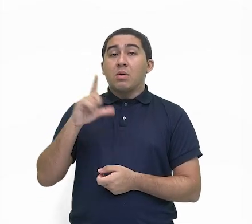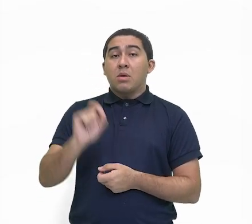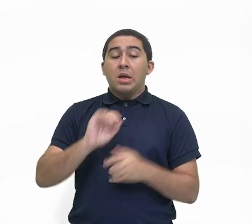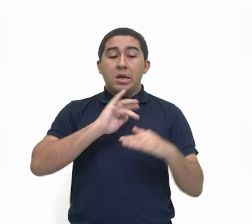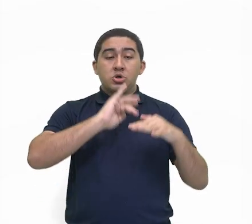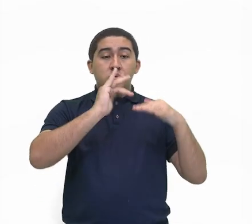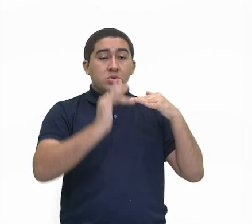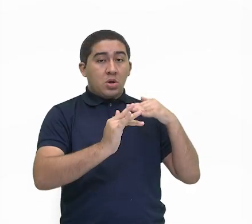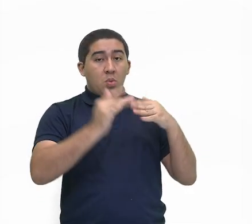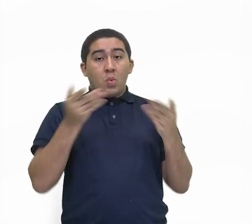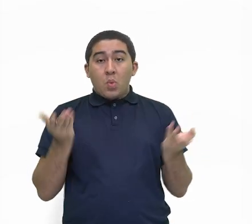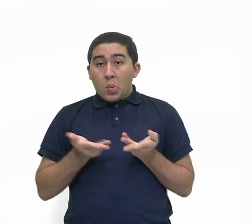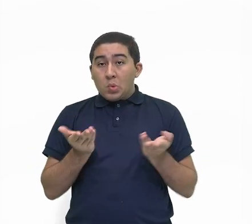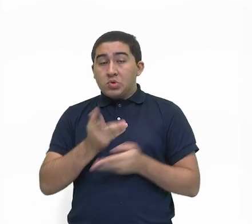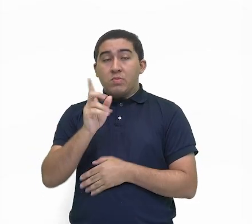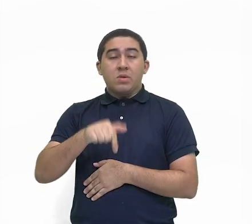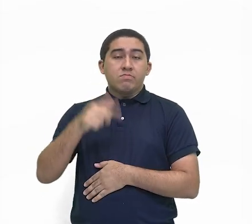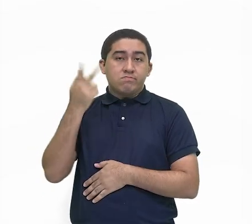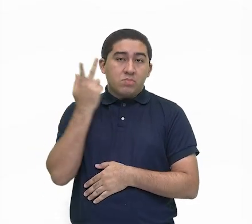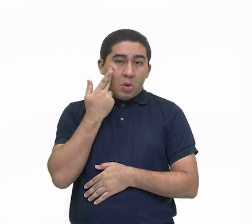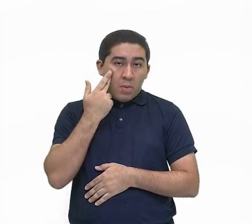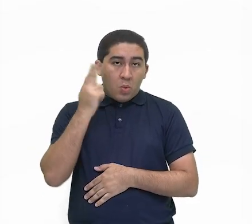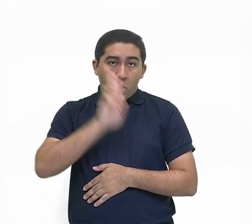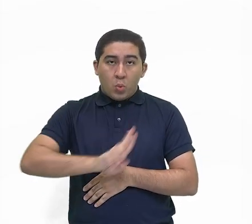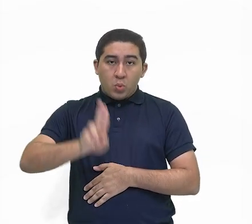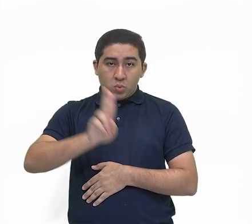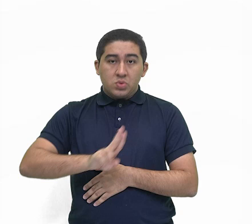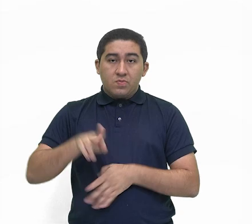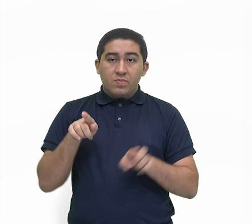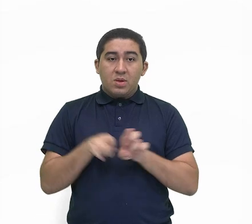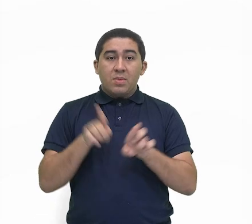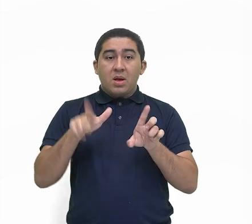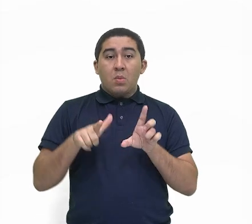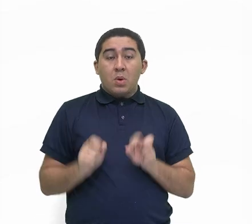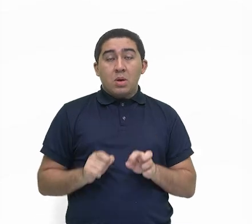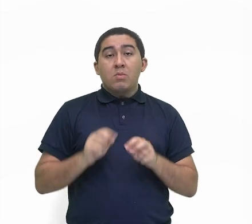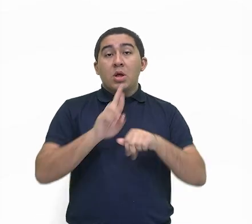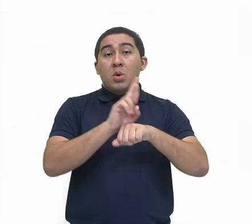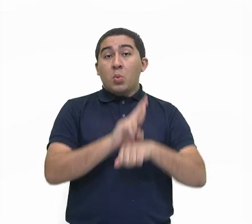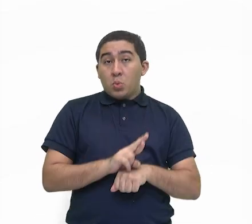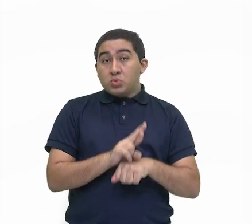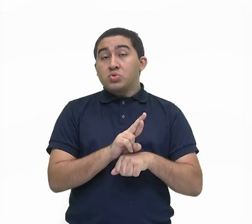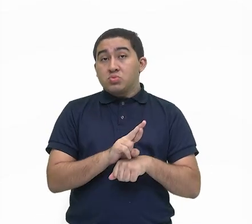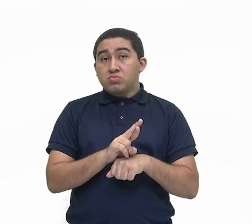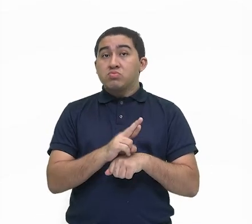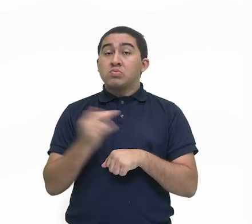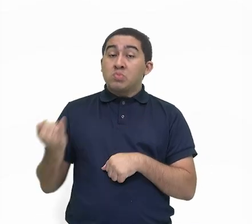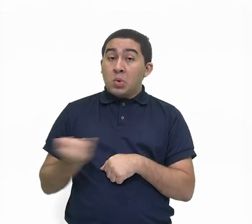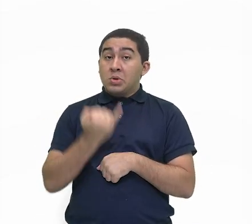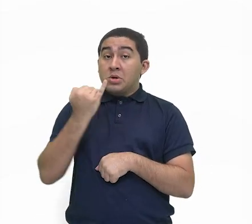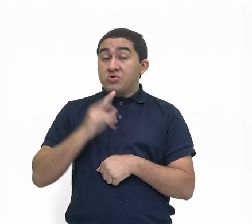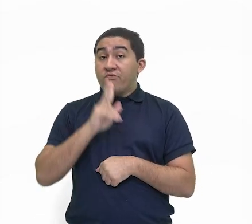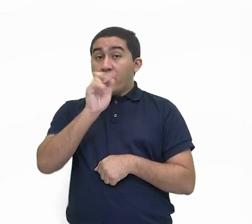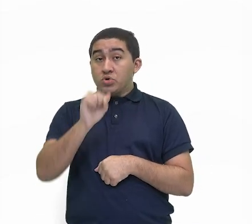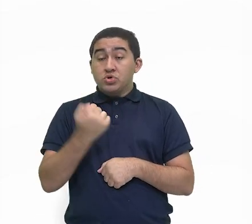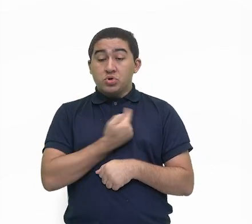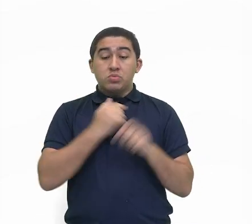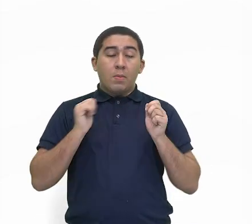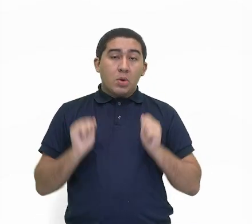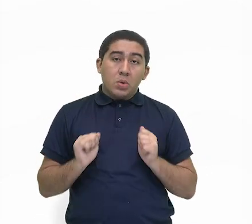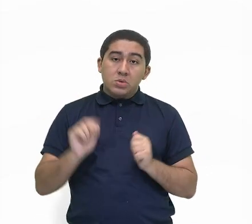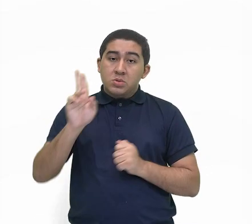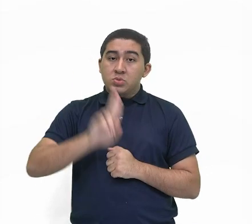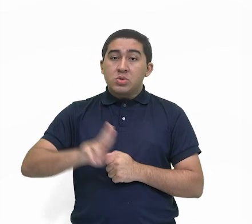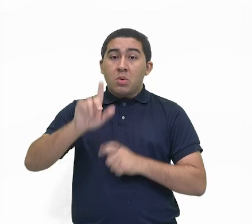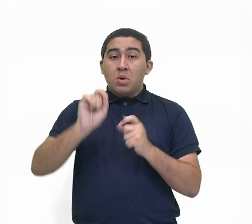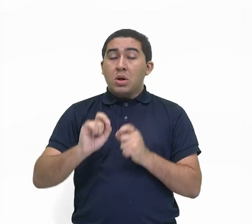hoje. É muito comum usar a rede social. Então, são ferramentas poderosas que estão aí. Então, nós podemos utilizar essas redes sociais